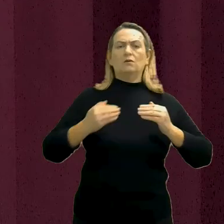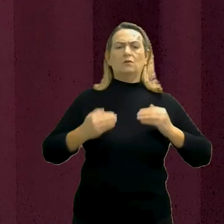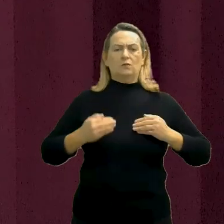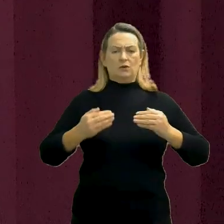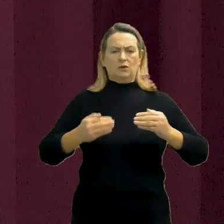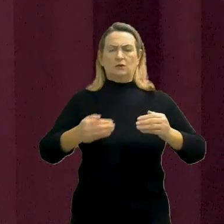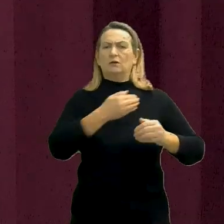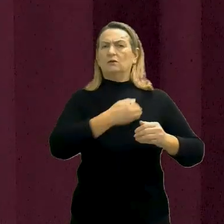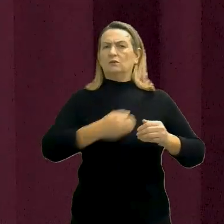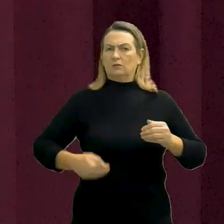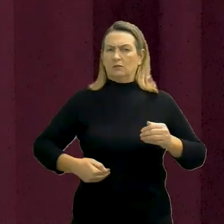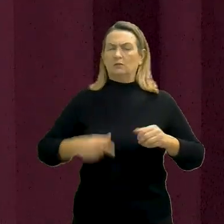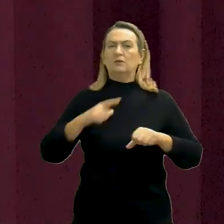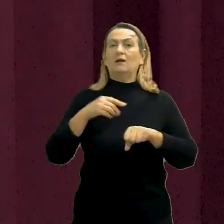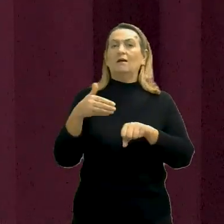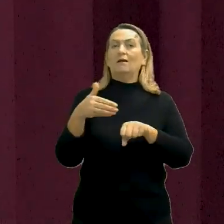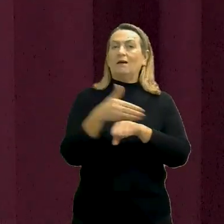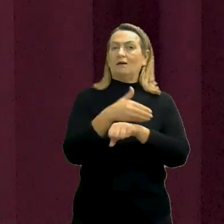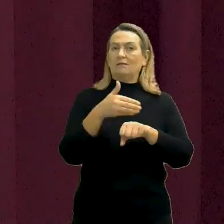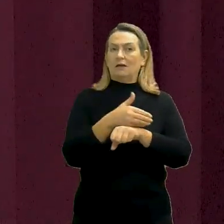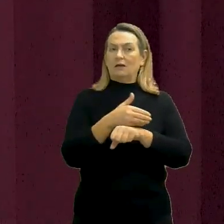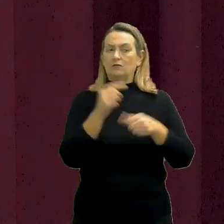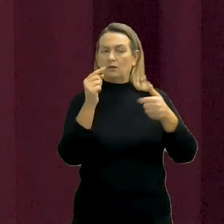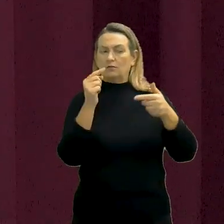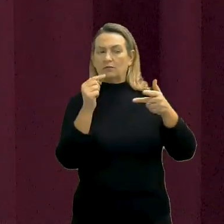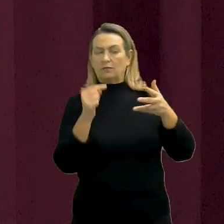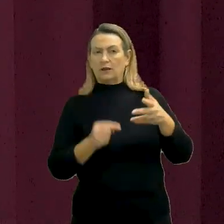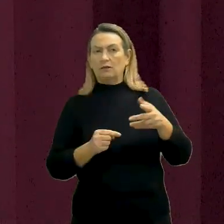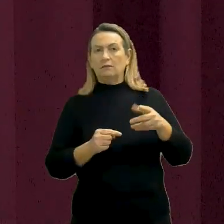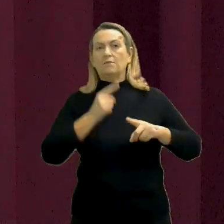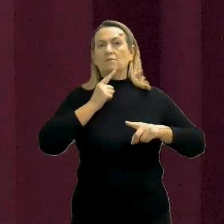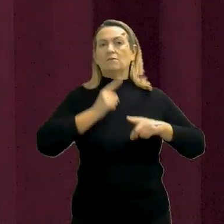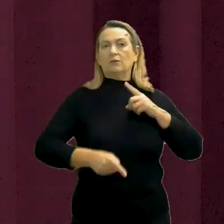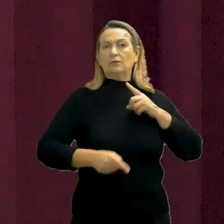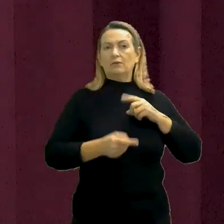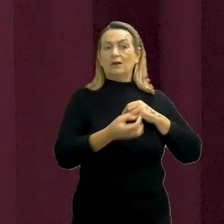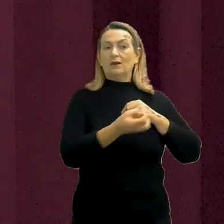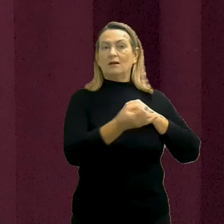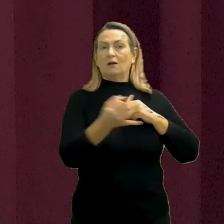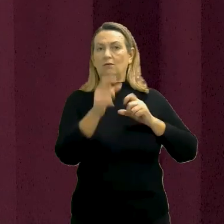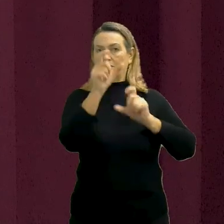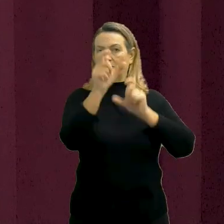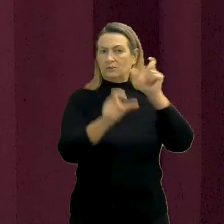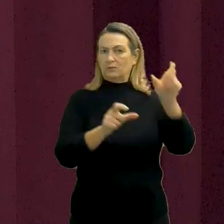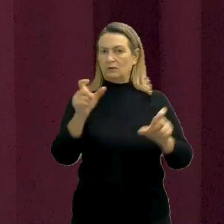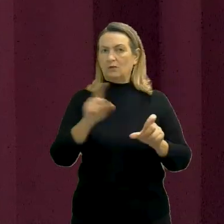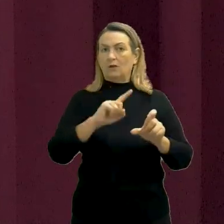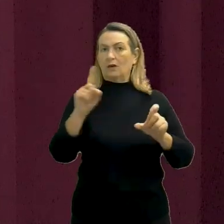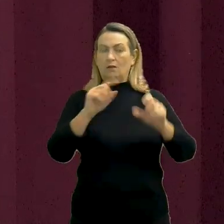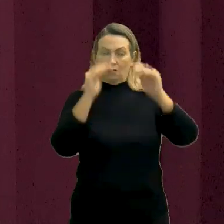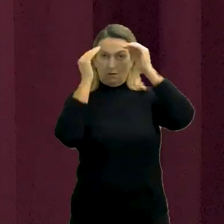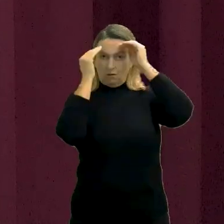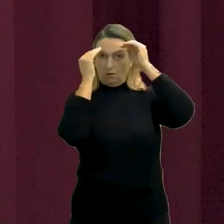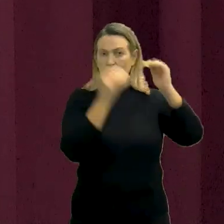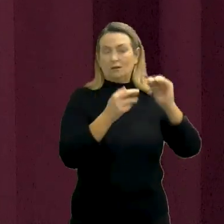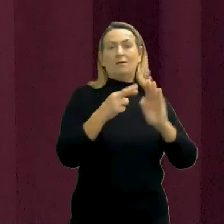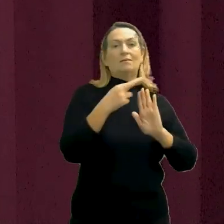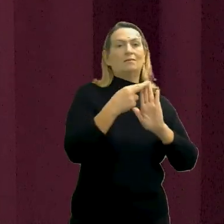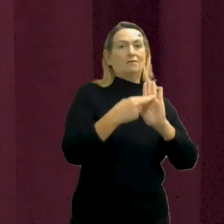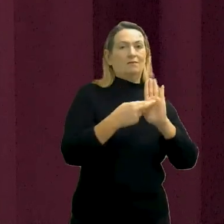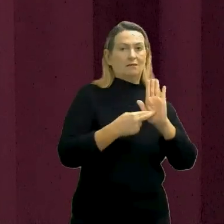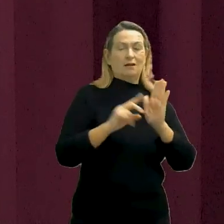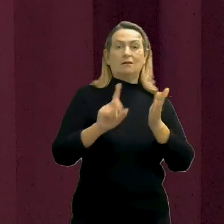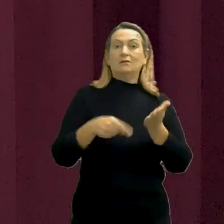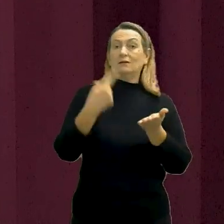para impedir que determinadas pessoas que não cumprem as regras não cumprem as regras determinadas em